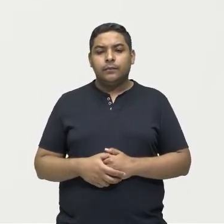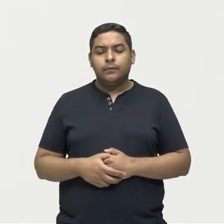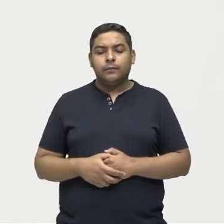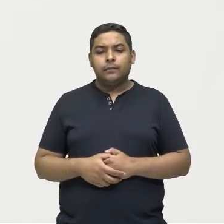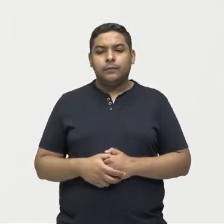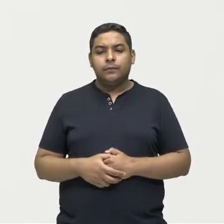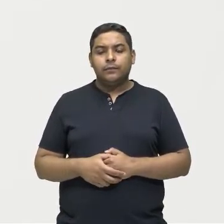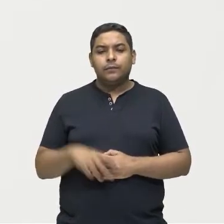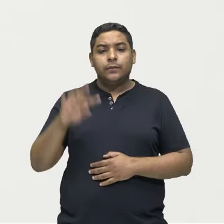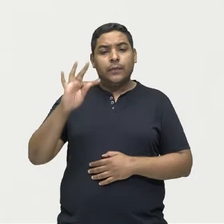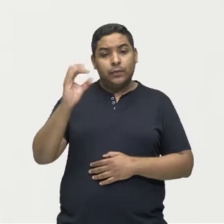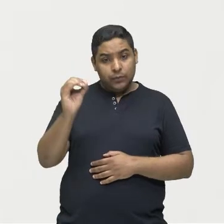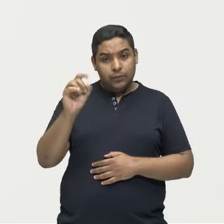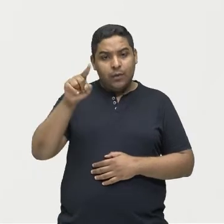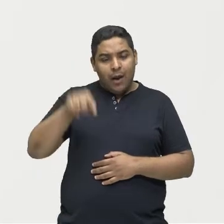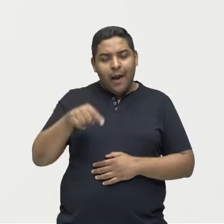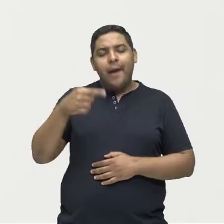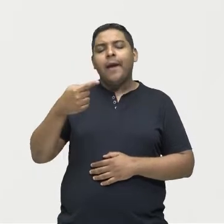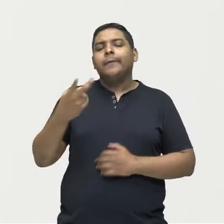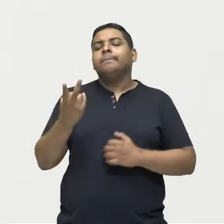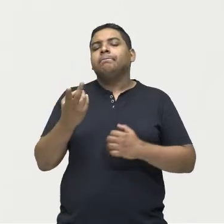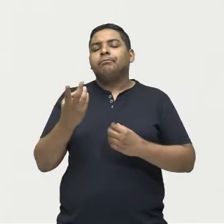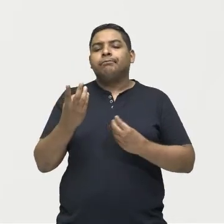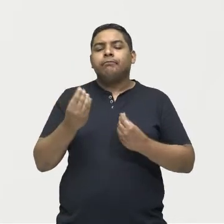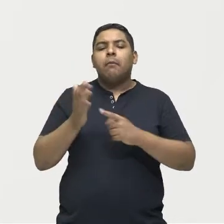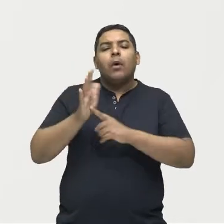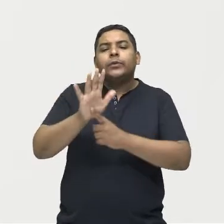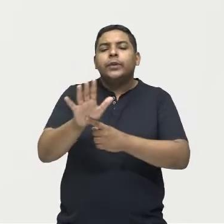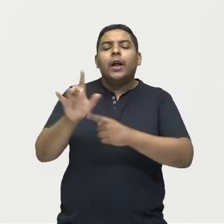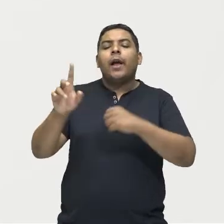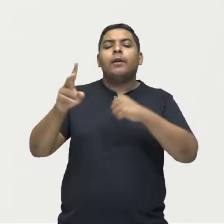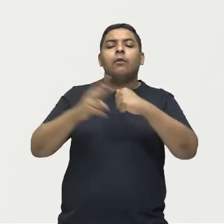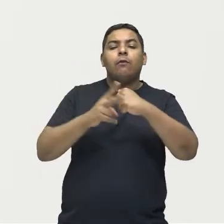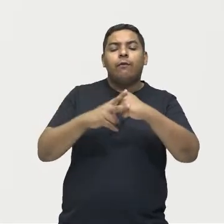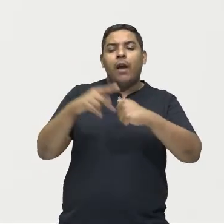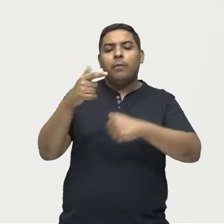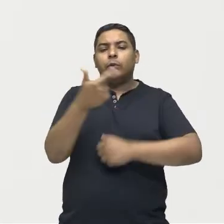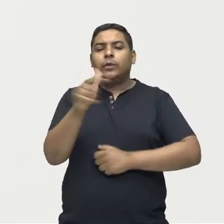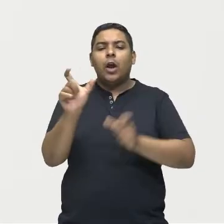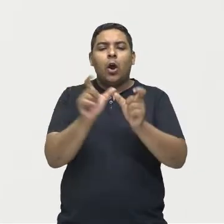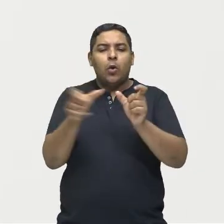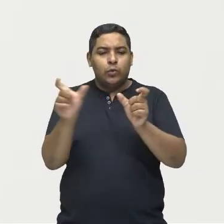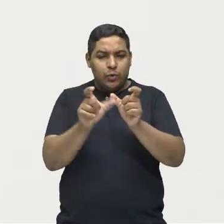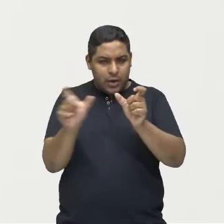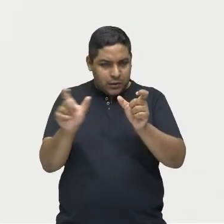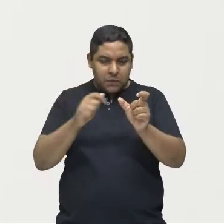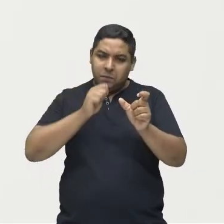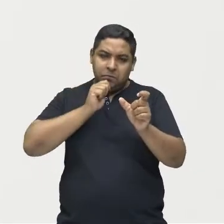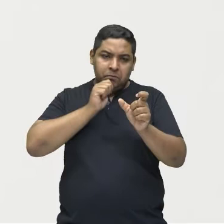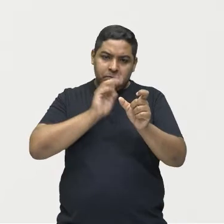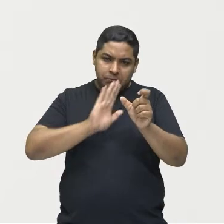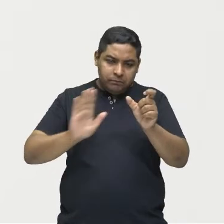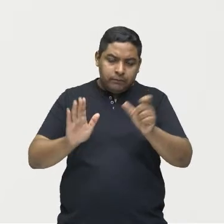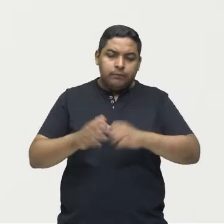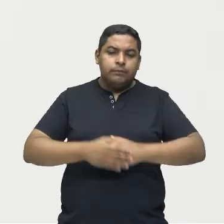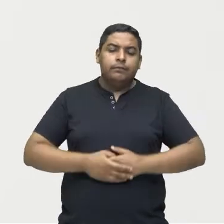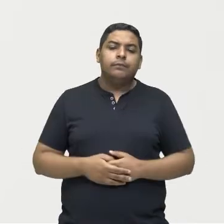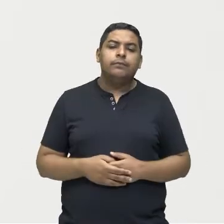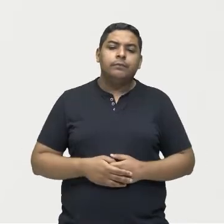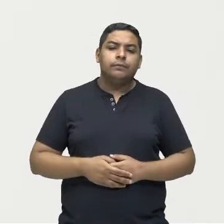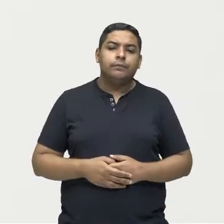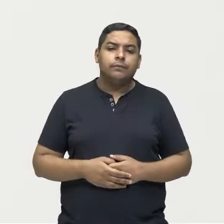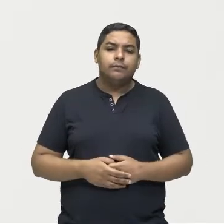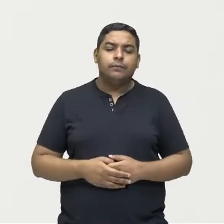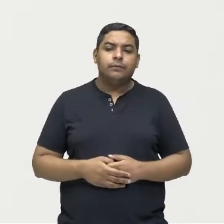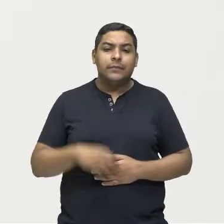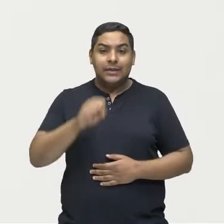indicativo, né, de que esse verbo aí ele não foi conjugado ainda, tá? Ele está no infinitivo. Quando